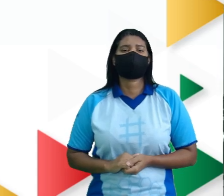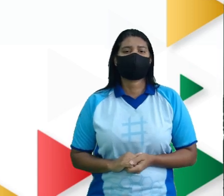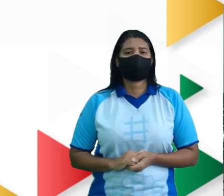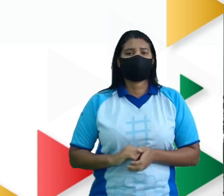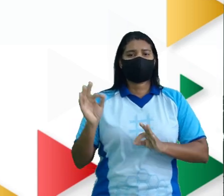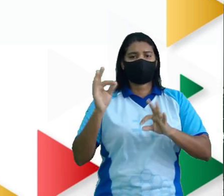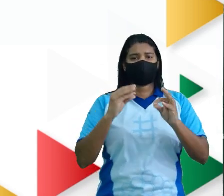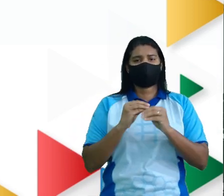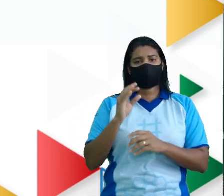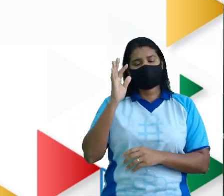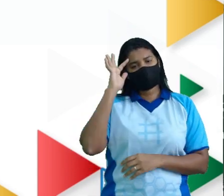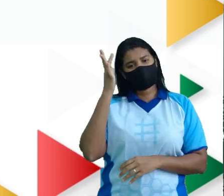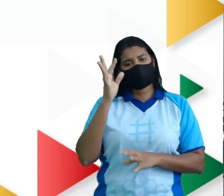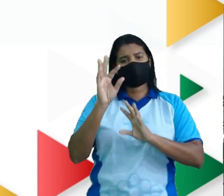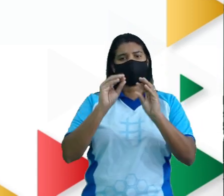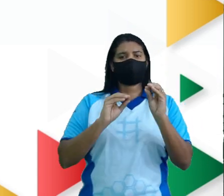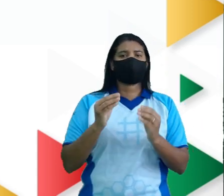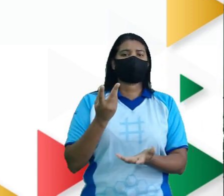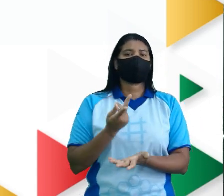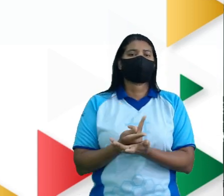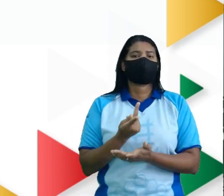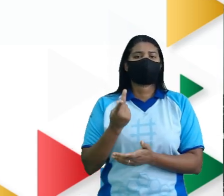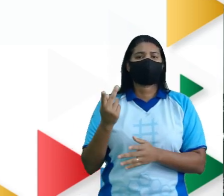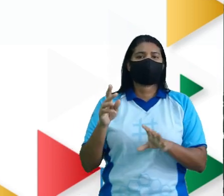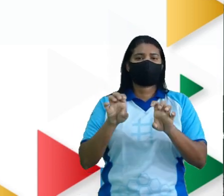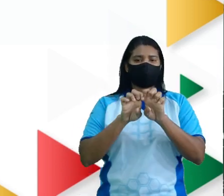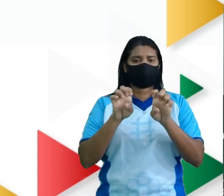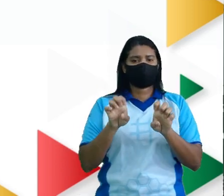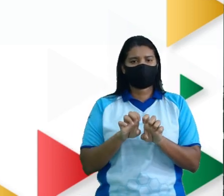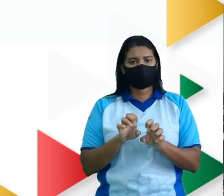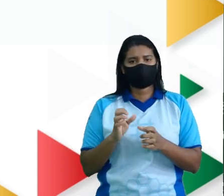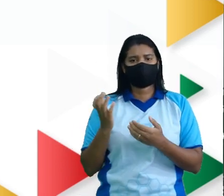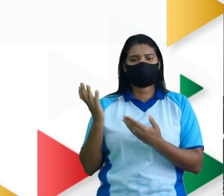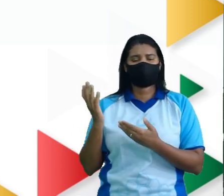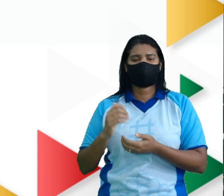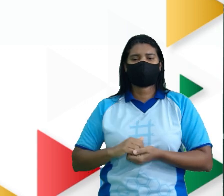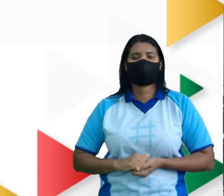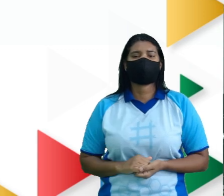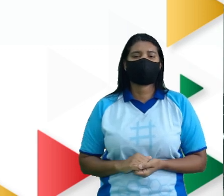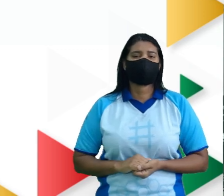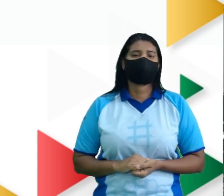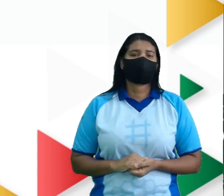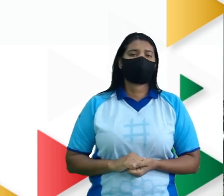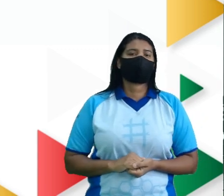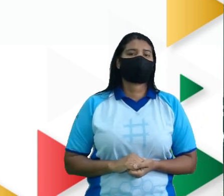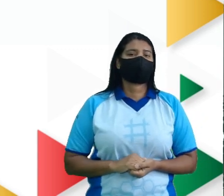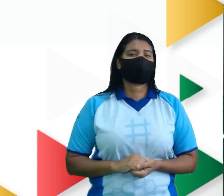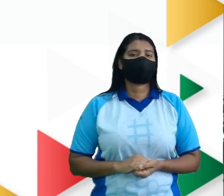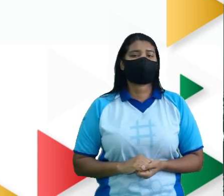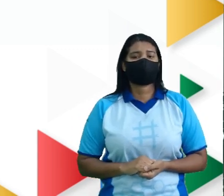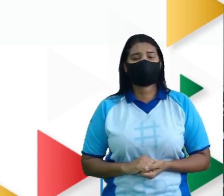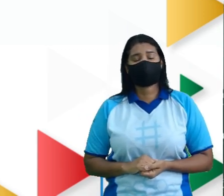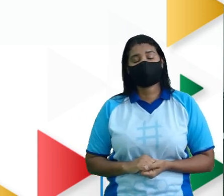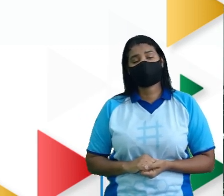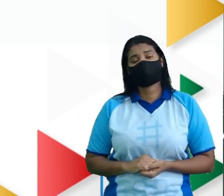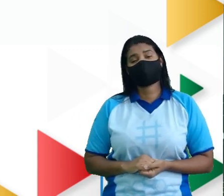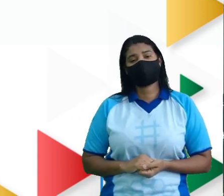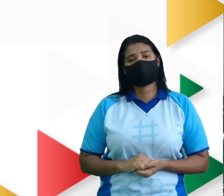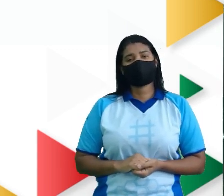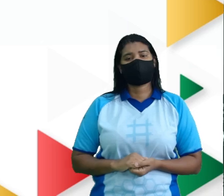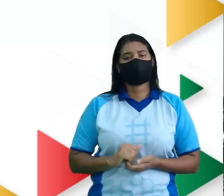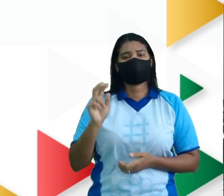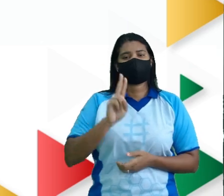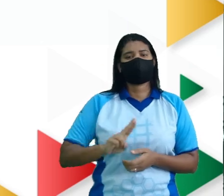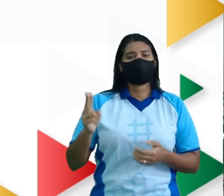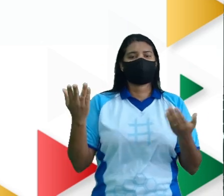forma de montar, de construir um hexágono? Exatamente, sem usar o compasso, usando